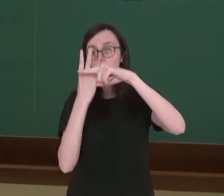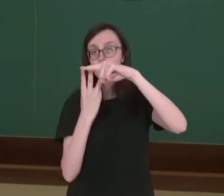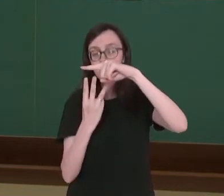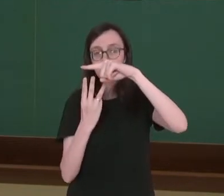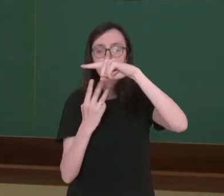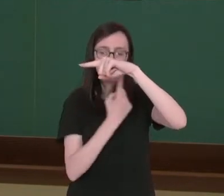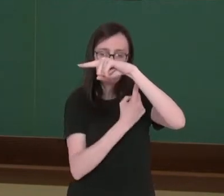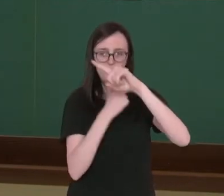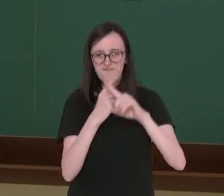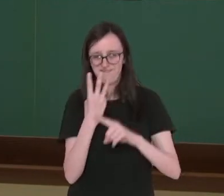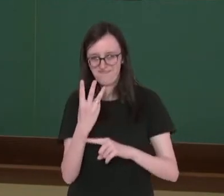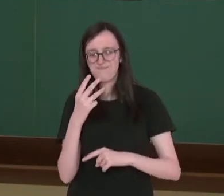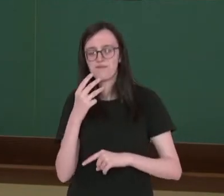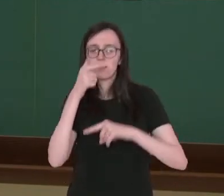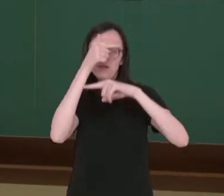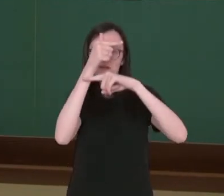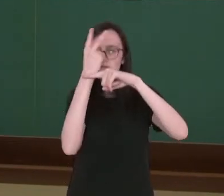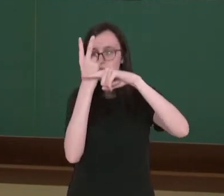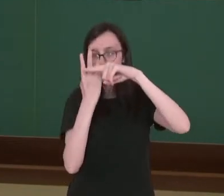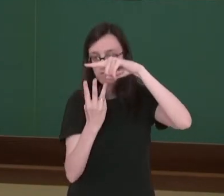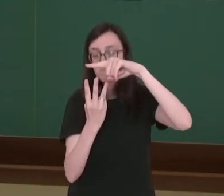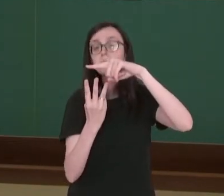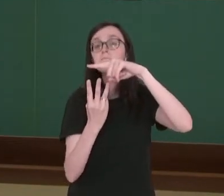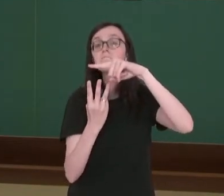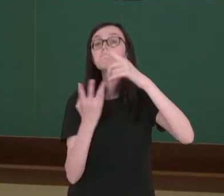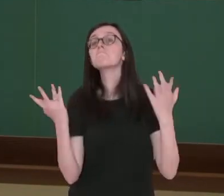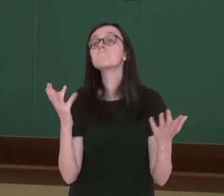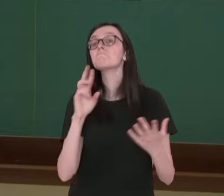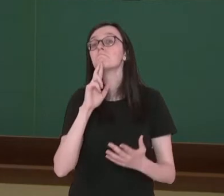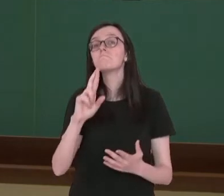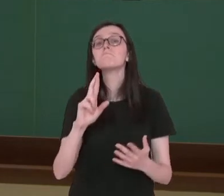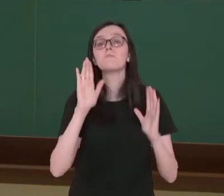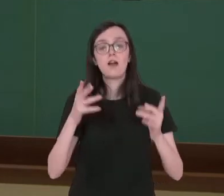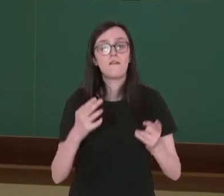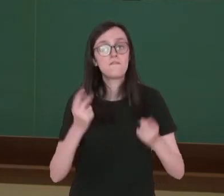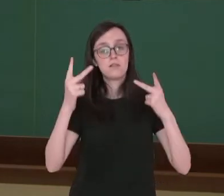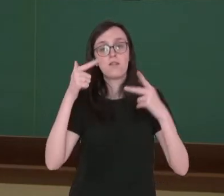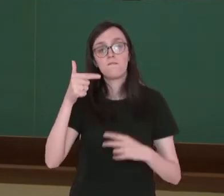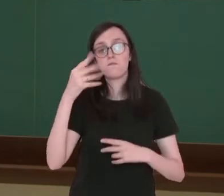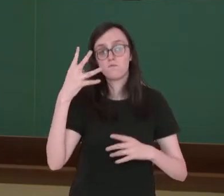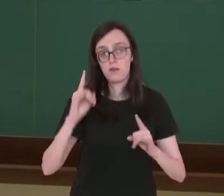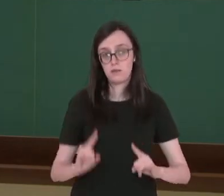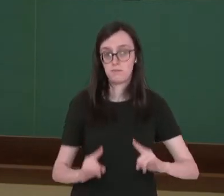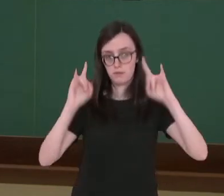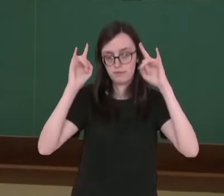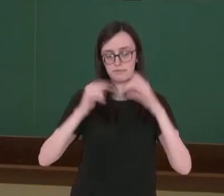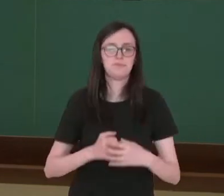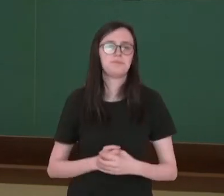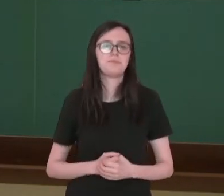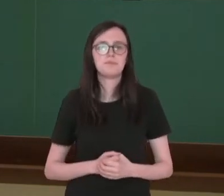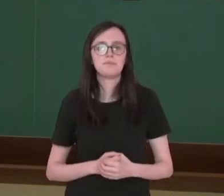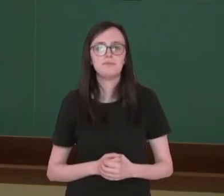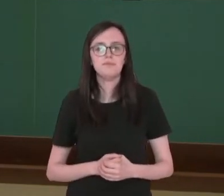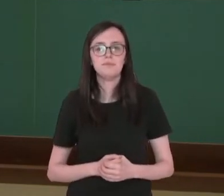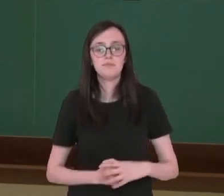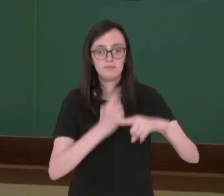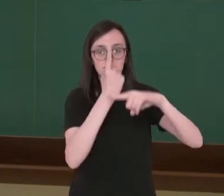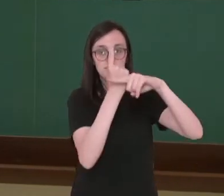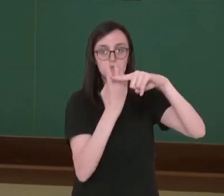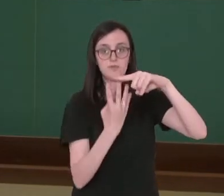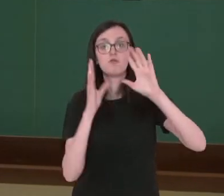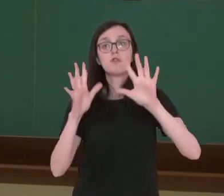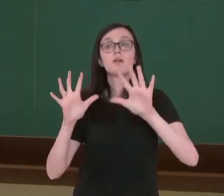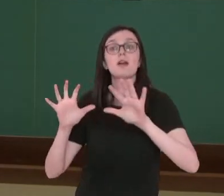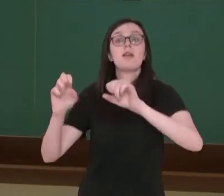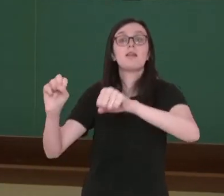1, 3, 72 dividido por 3, portanto foram vendidos 24 apartamentos. 1/4 foram